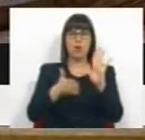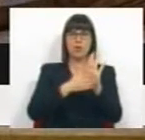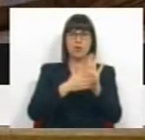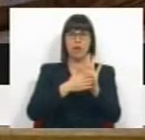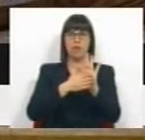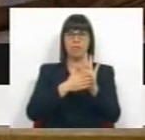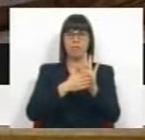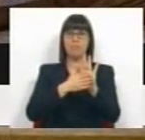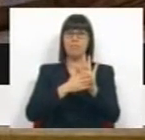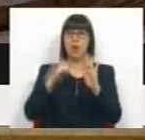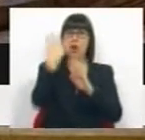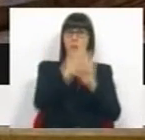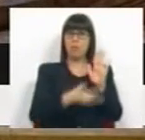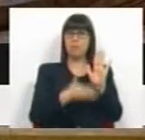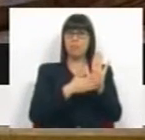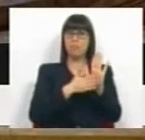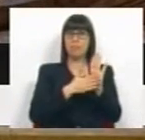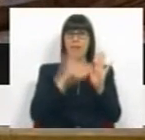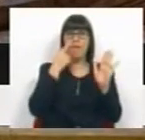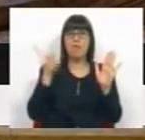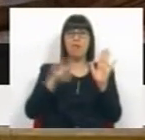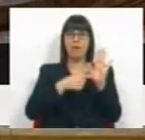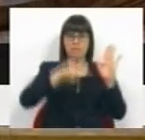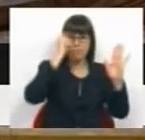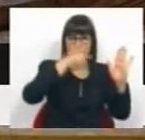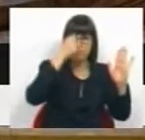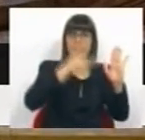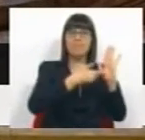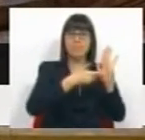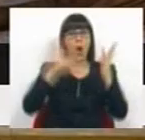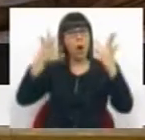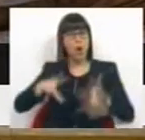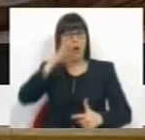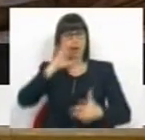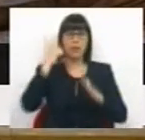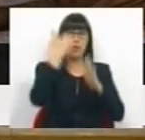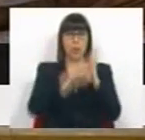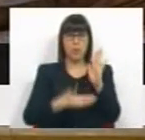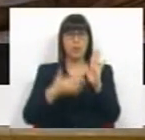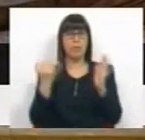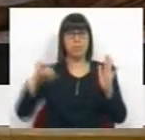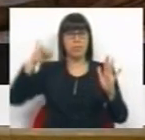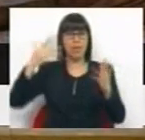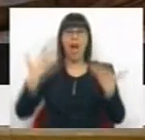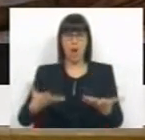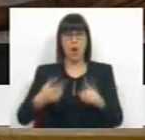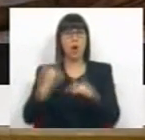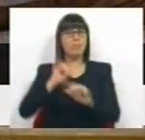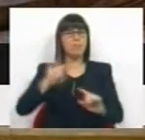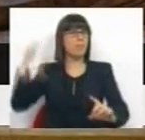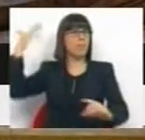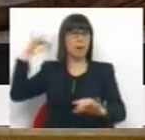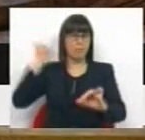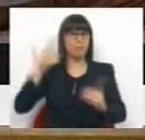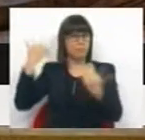constitucional. A Constituição voltou a ser respeitada. Orçamentos de Estado inconstitucionais são agora coisas do